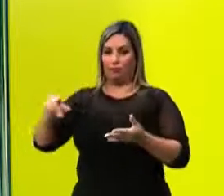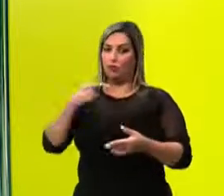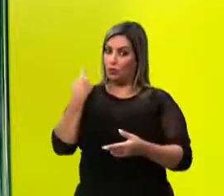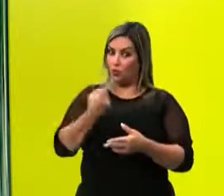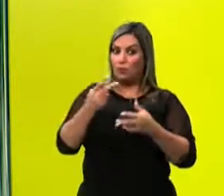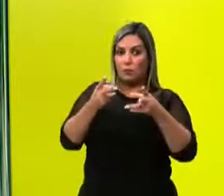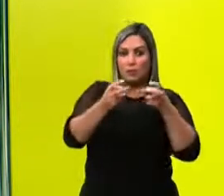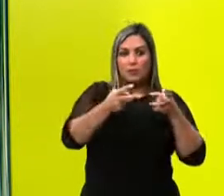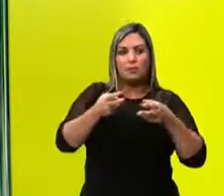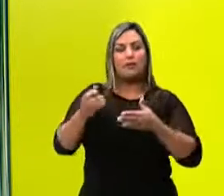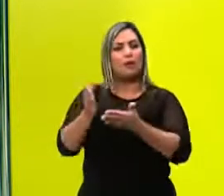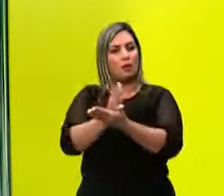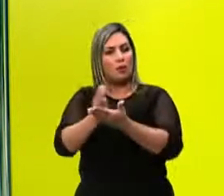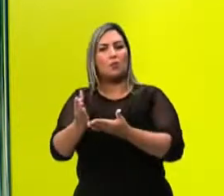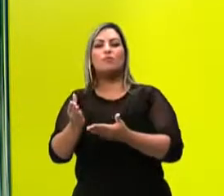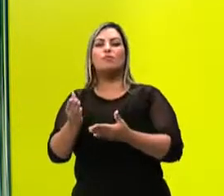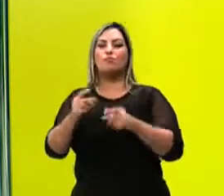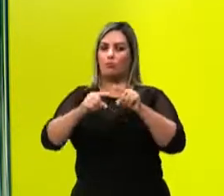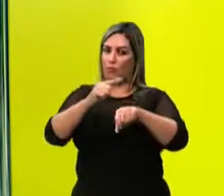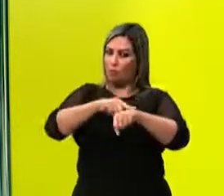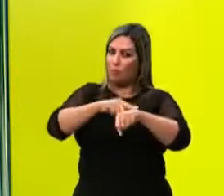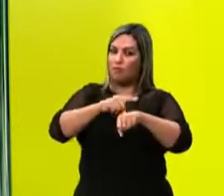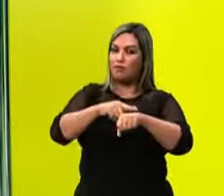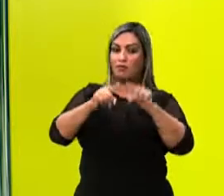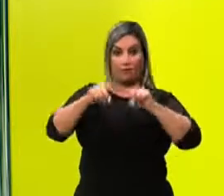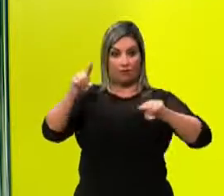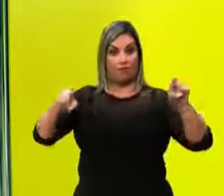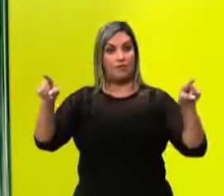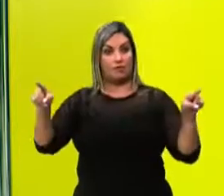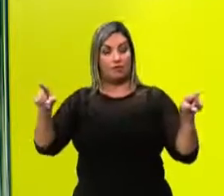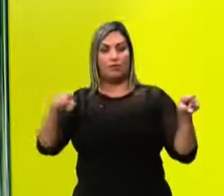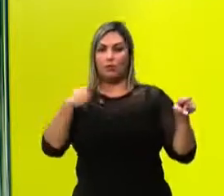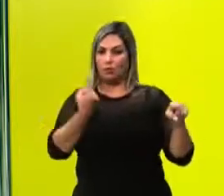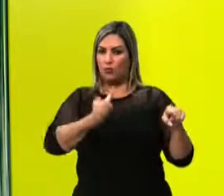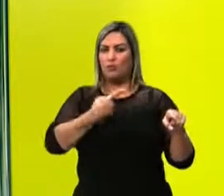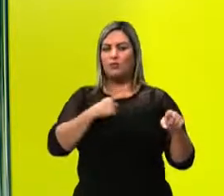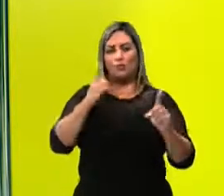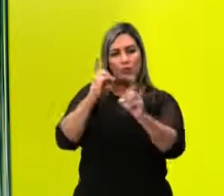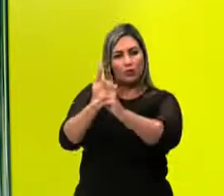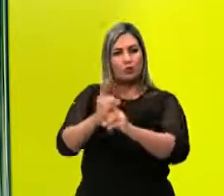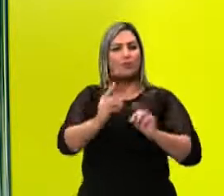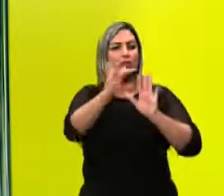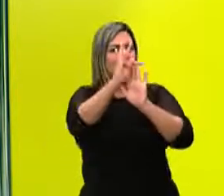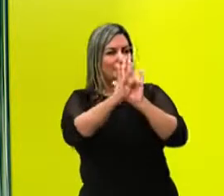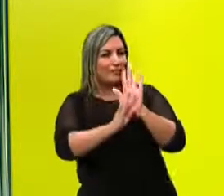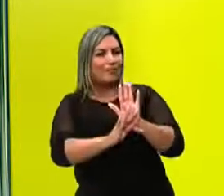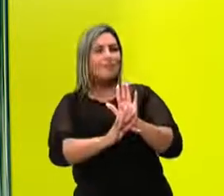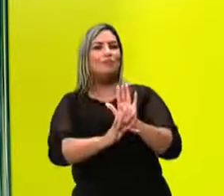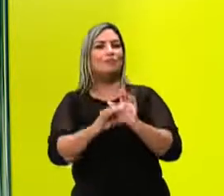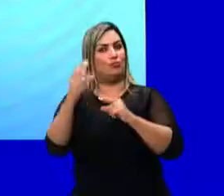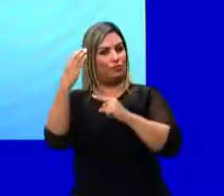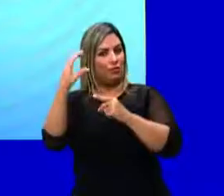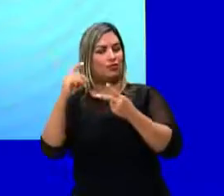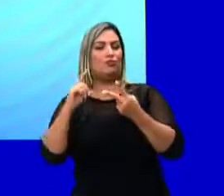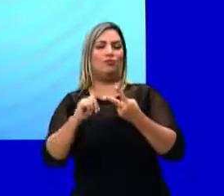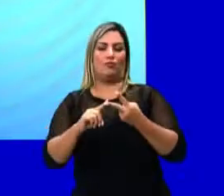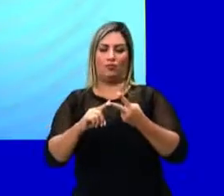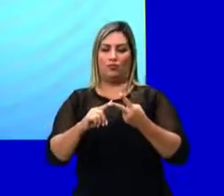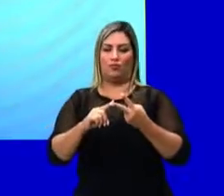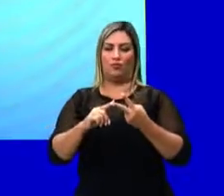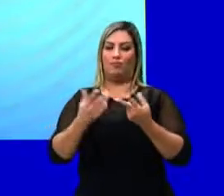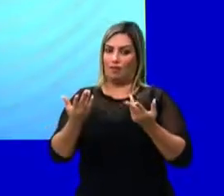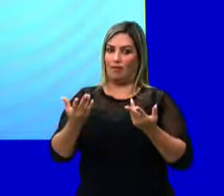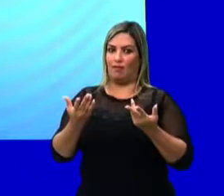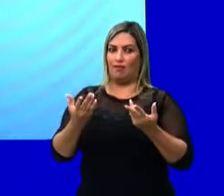vamos perceber que em alguns momentos nessa variação, nós vamos encontrar textos científicos,